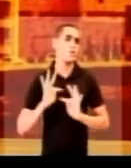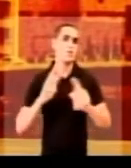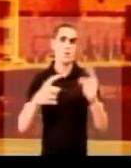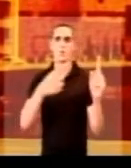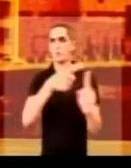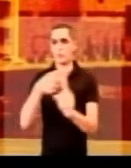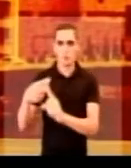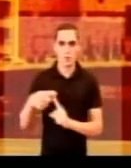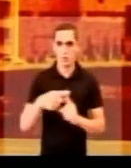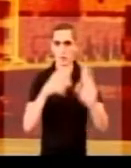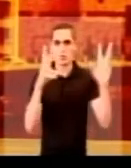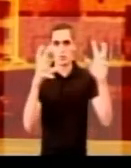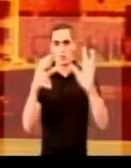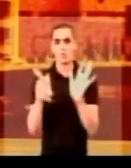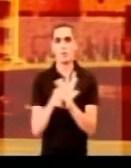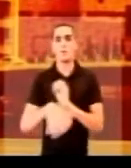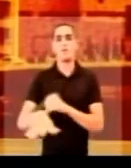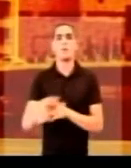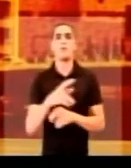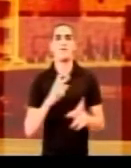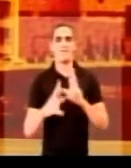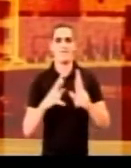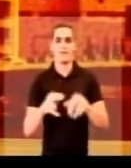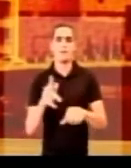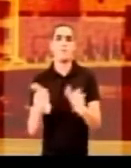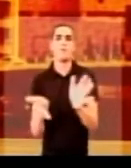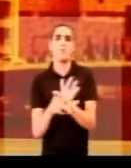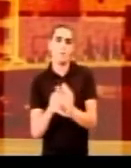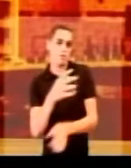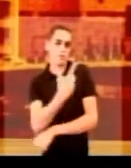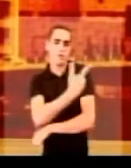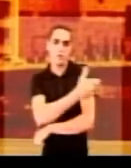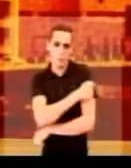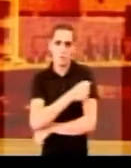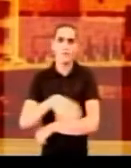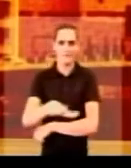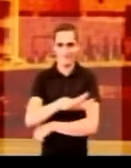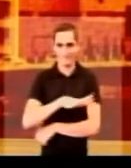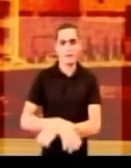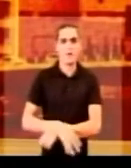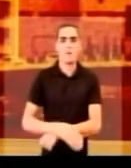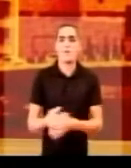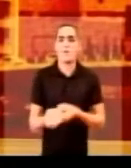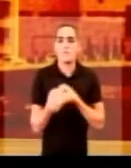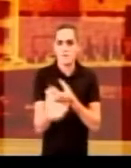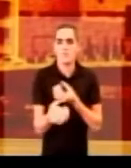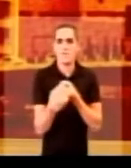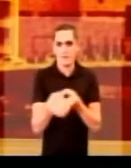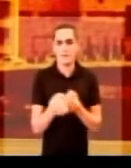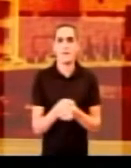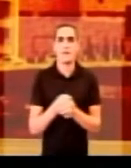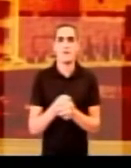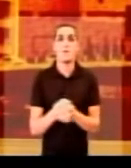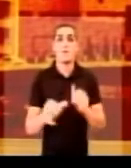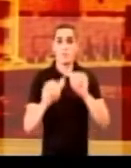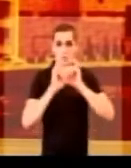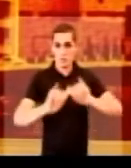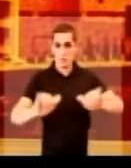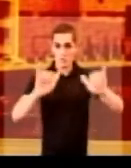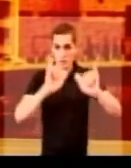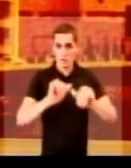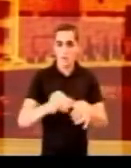assuntos relacionados à vacina. Nós não forneceremos dados atualizados hoje, isso